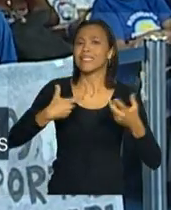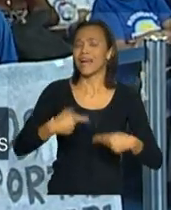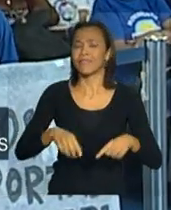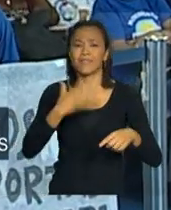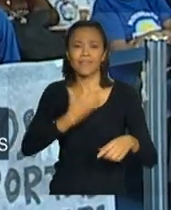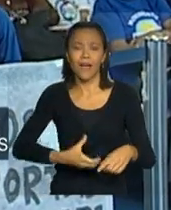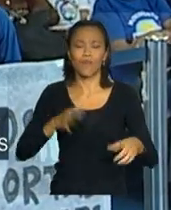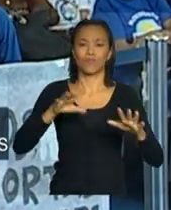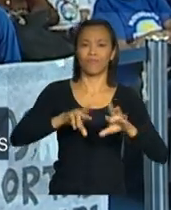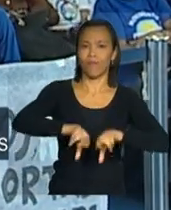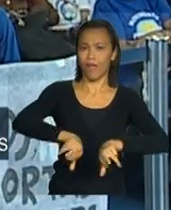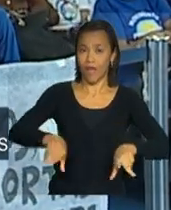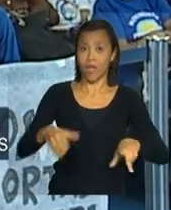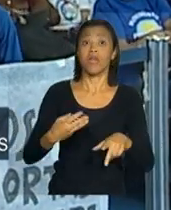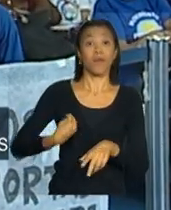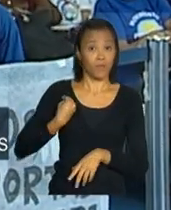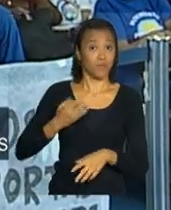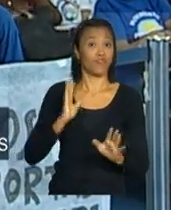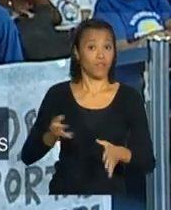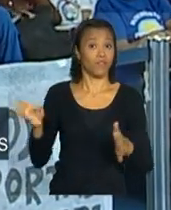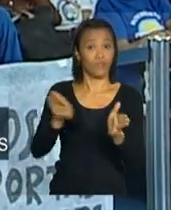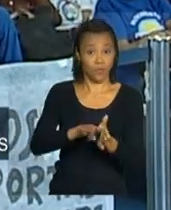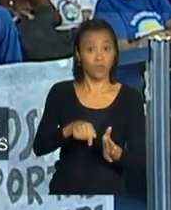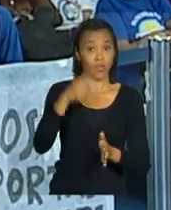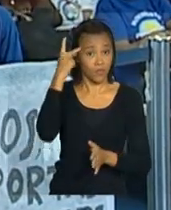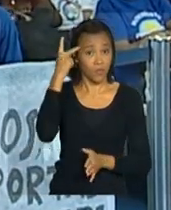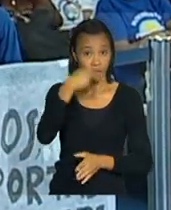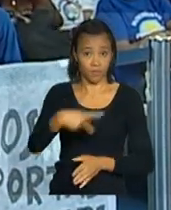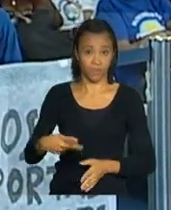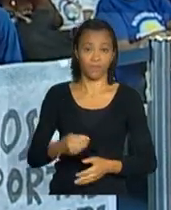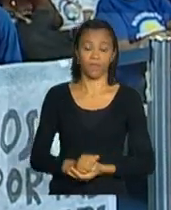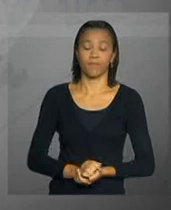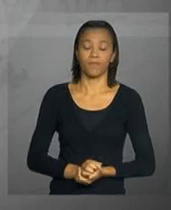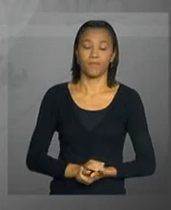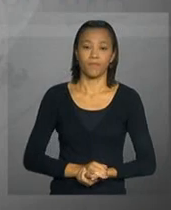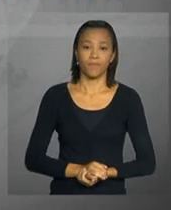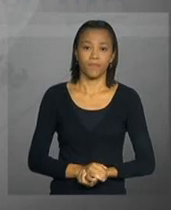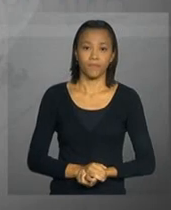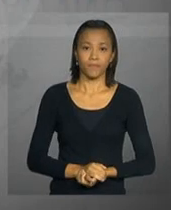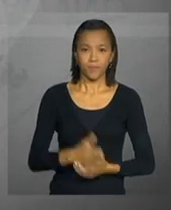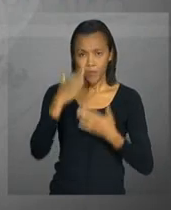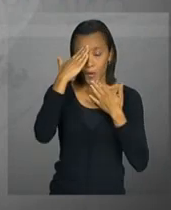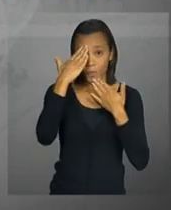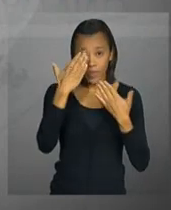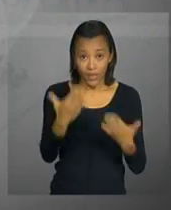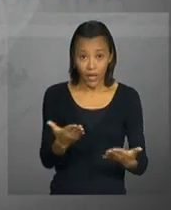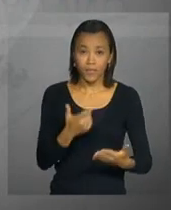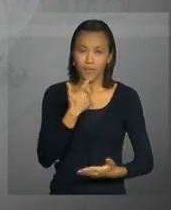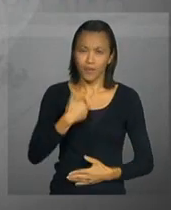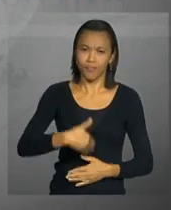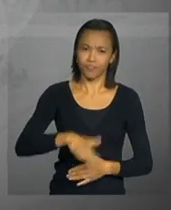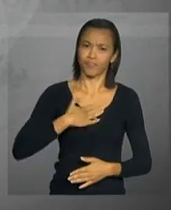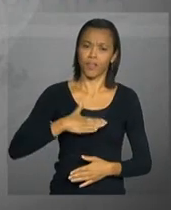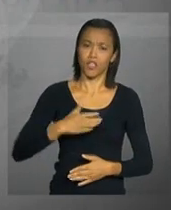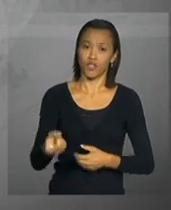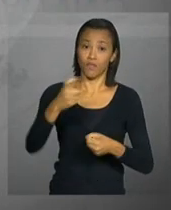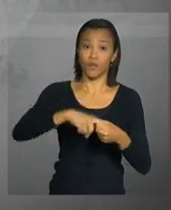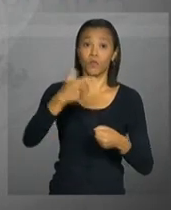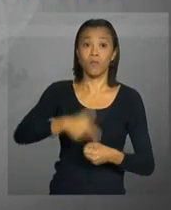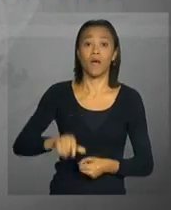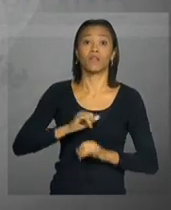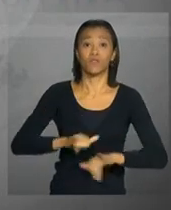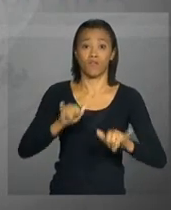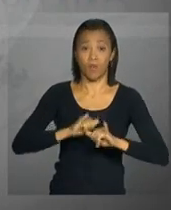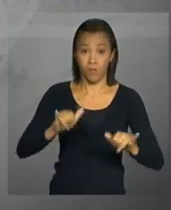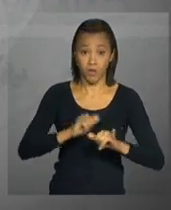a presidenta Dilma Rousseff já está aqui em São Paulo Malu Obrigada Priscila e daqui a pouco a gente volta com outras